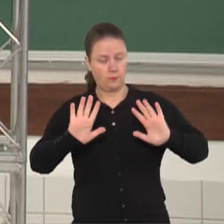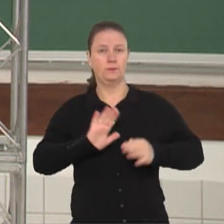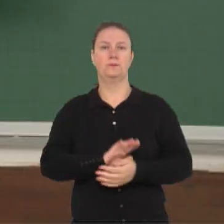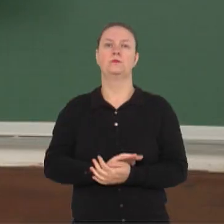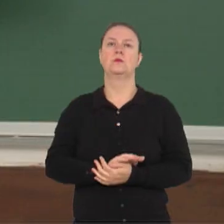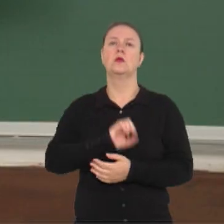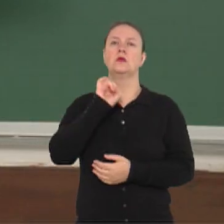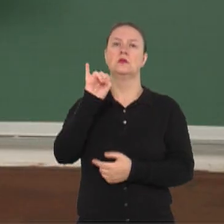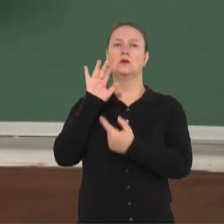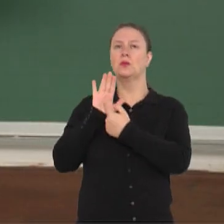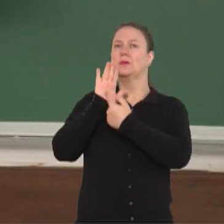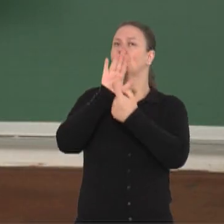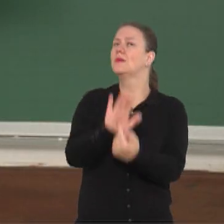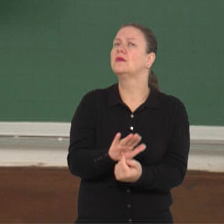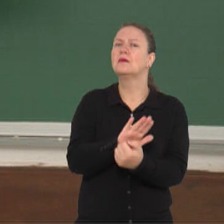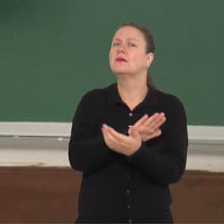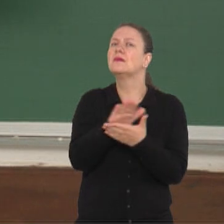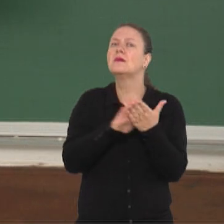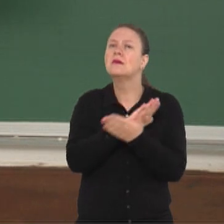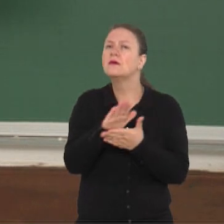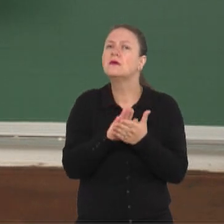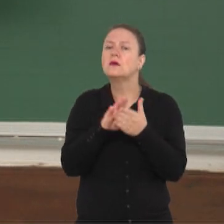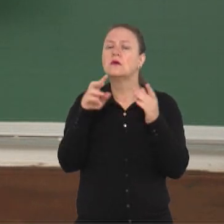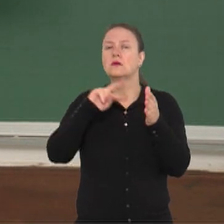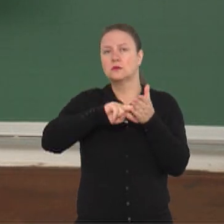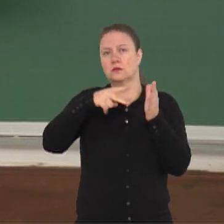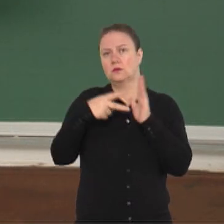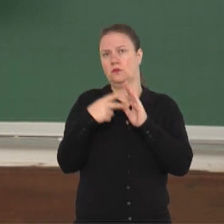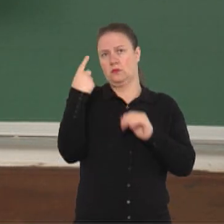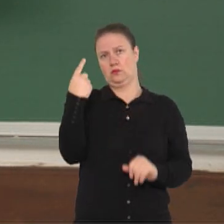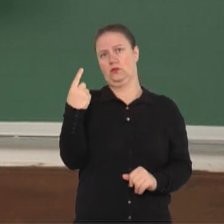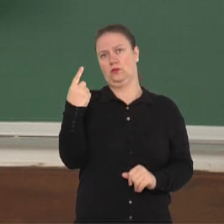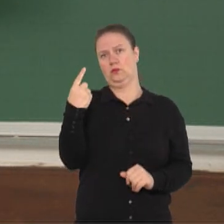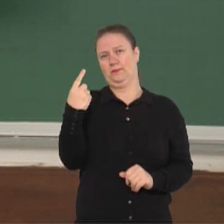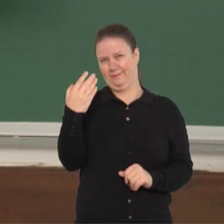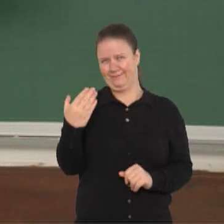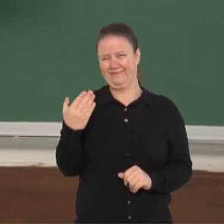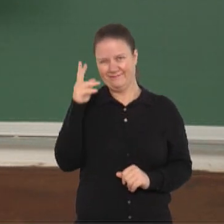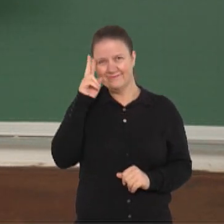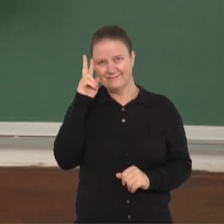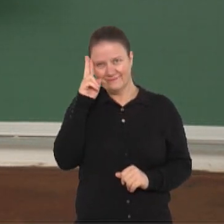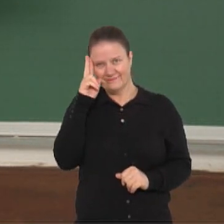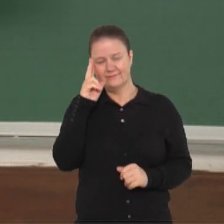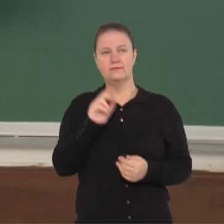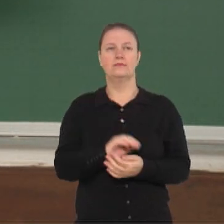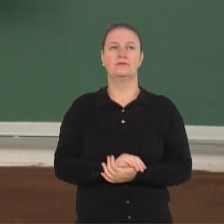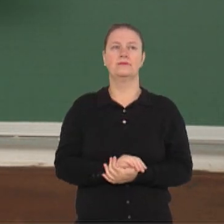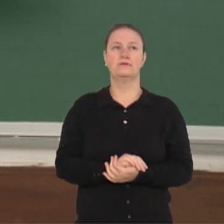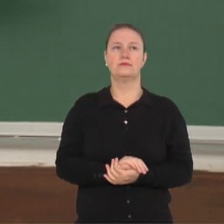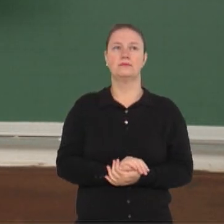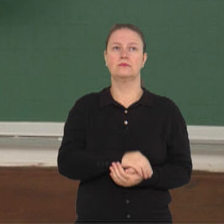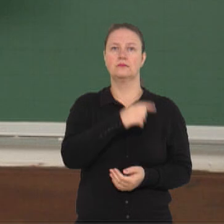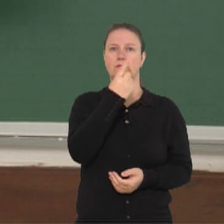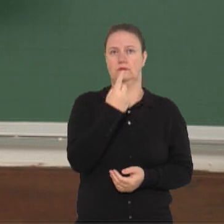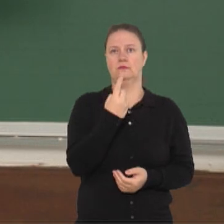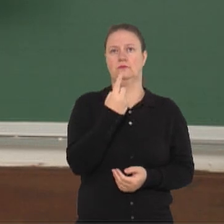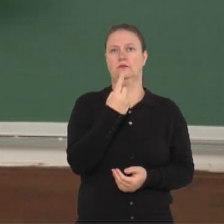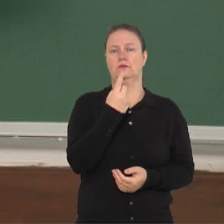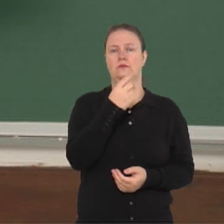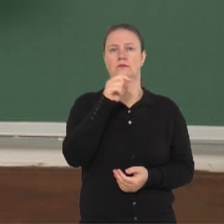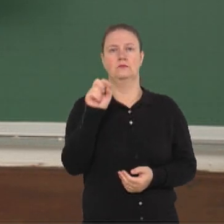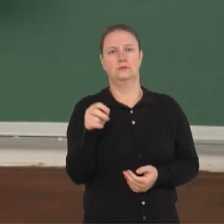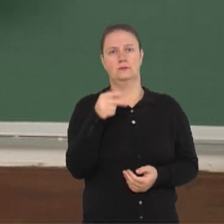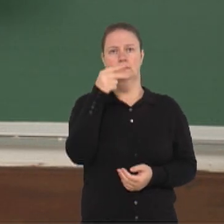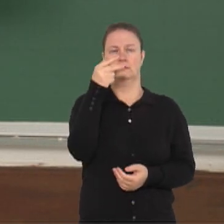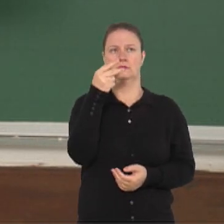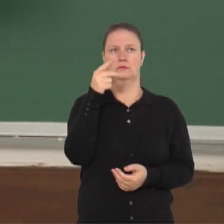não aparece esse número, ele é 1, porque 1 é o elemento neutro da multiplicação, lembra? Então aqui eu tenho 1 para o meu